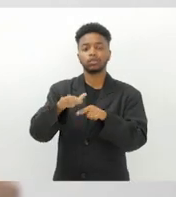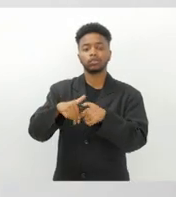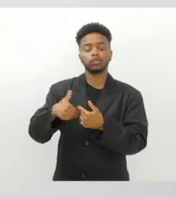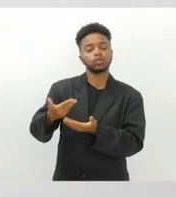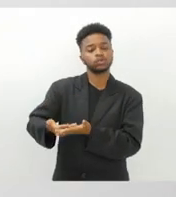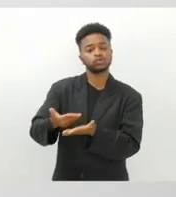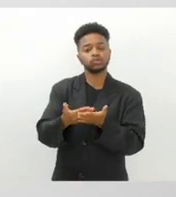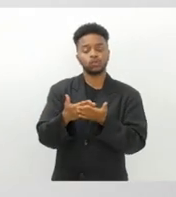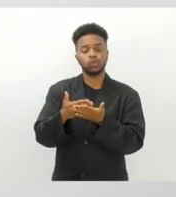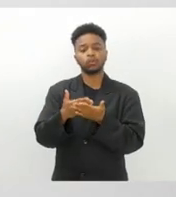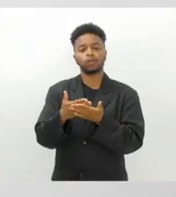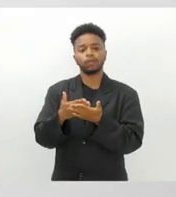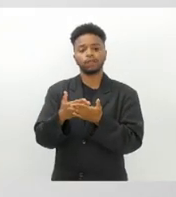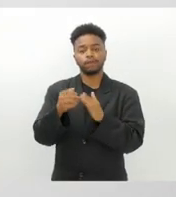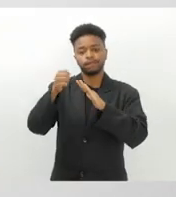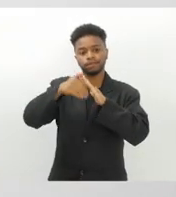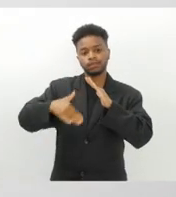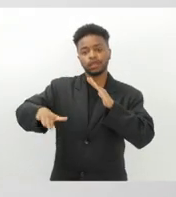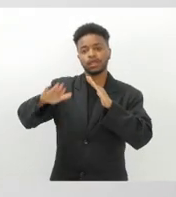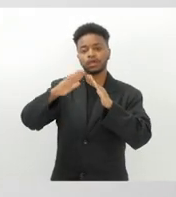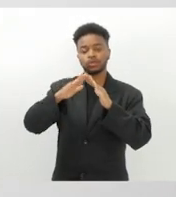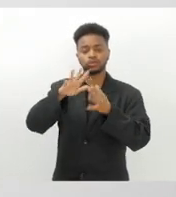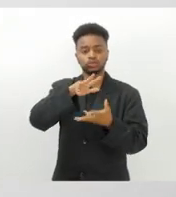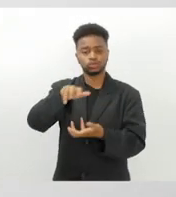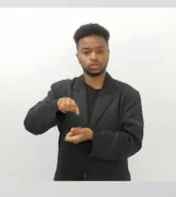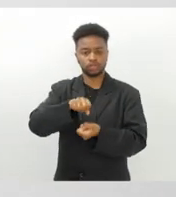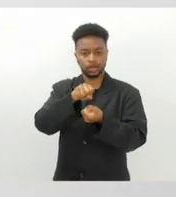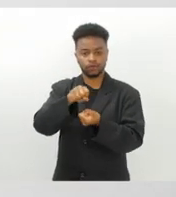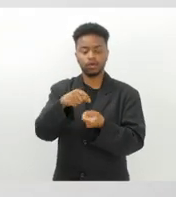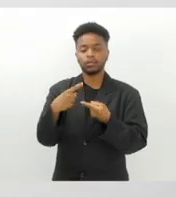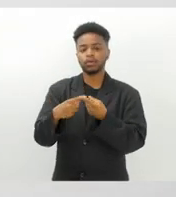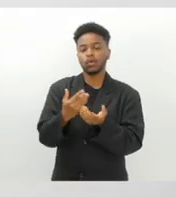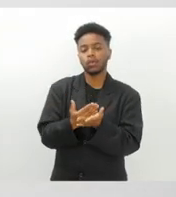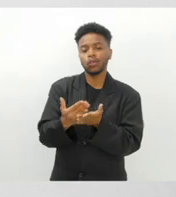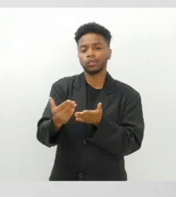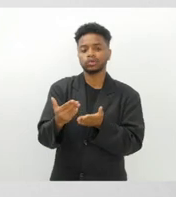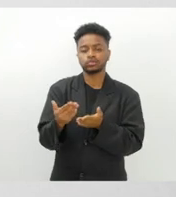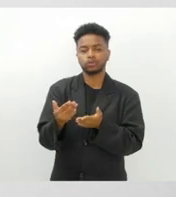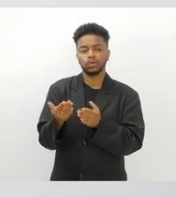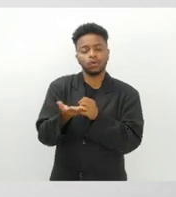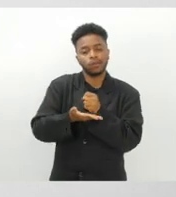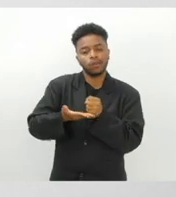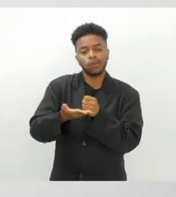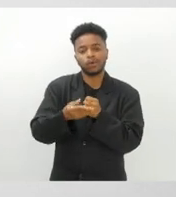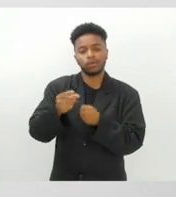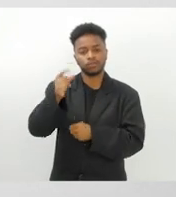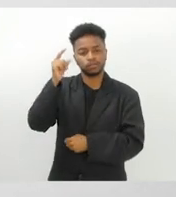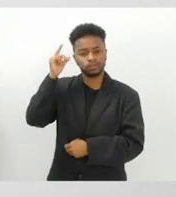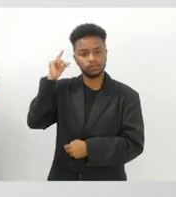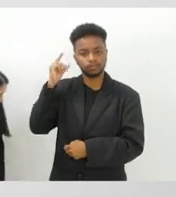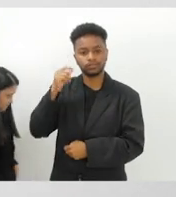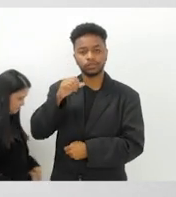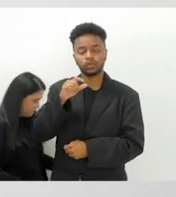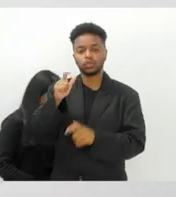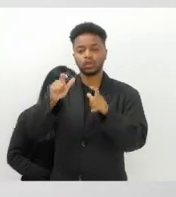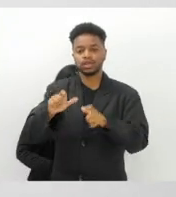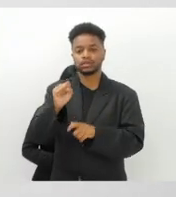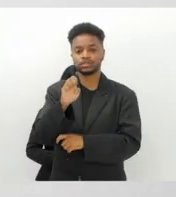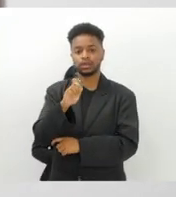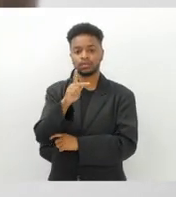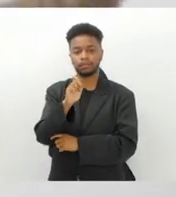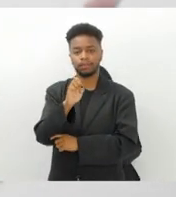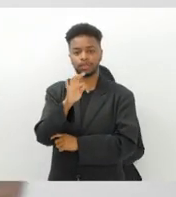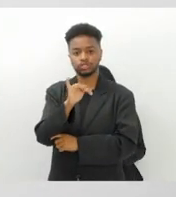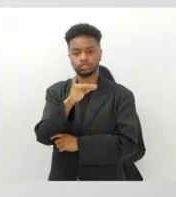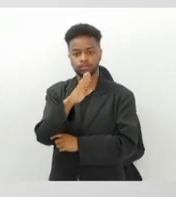Terreiro Sustentável, né, de Babazinho Rodrigo Carneiro, que começou de forma pioneira, né, em Sepetiba, e que